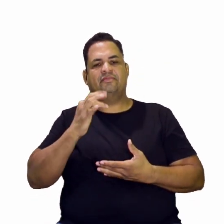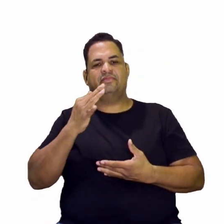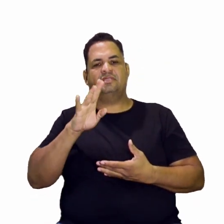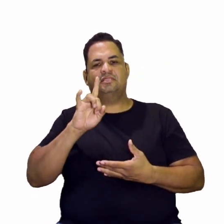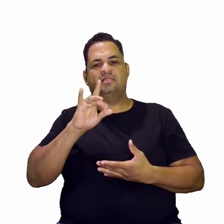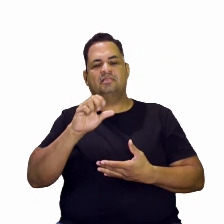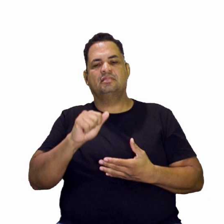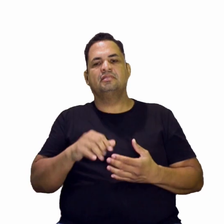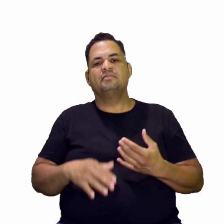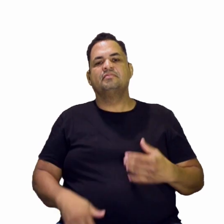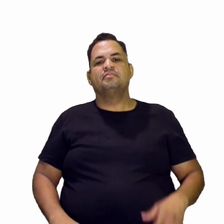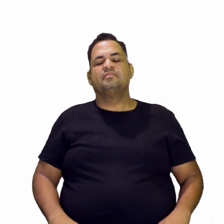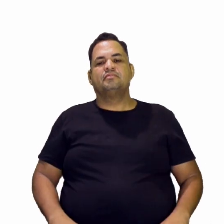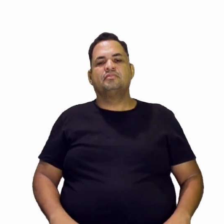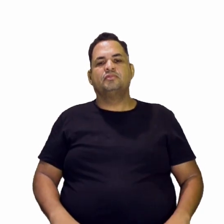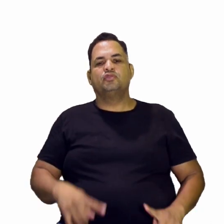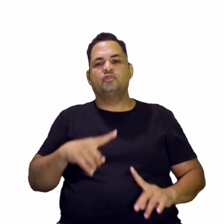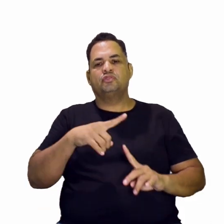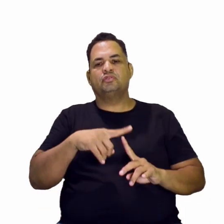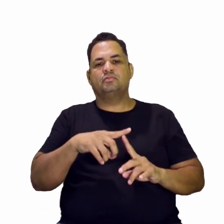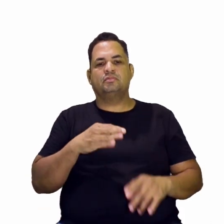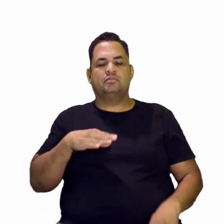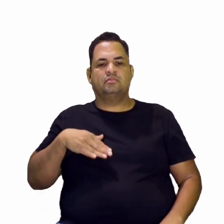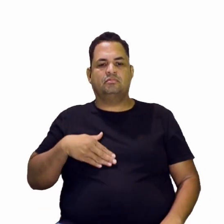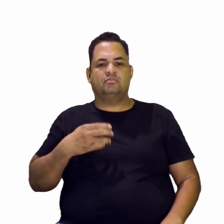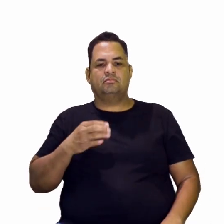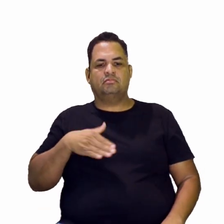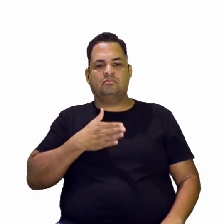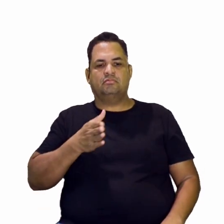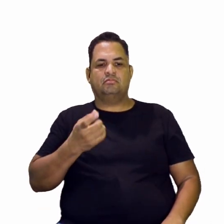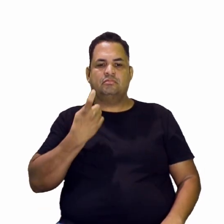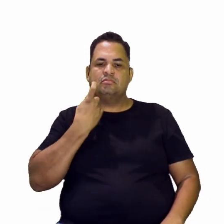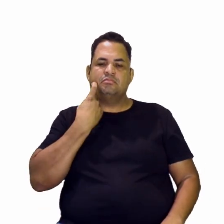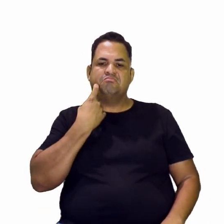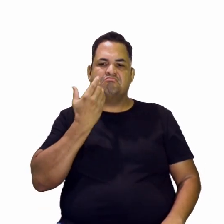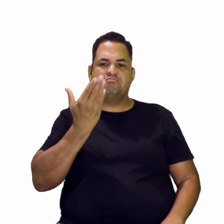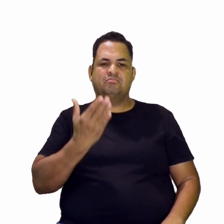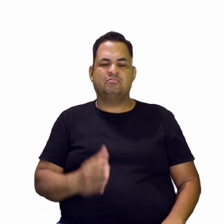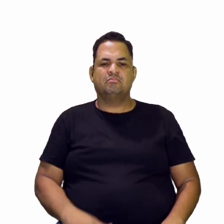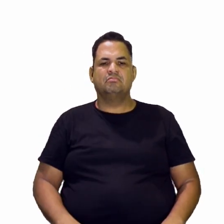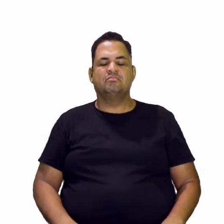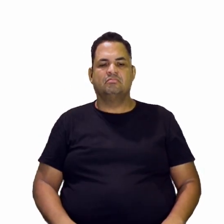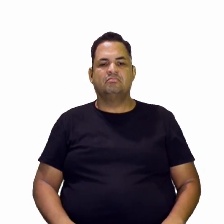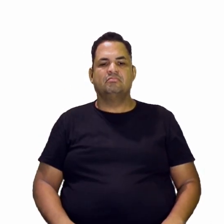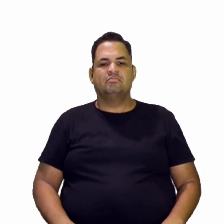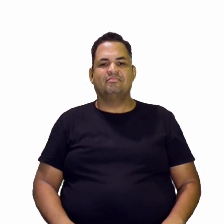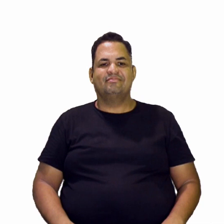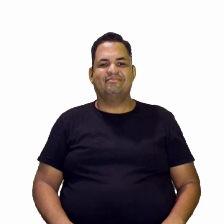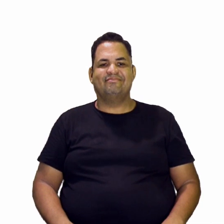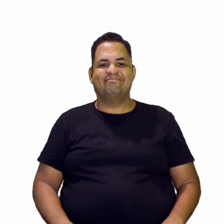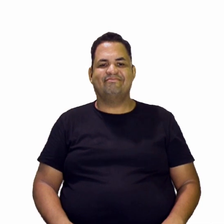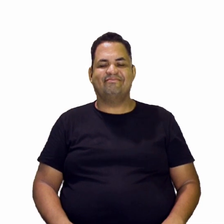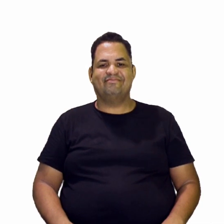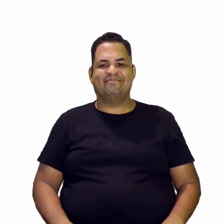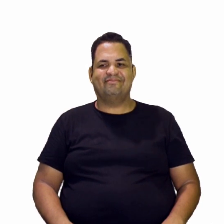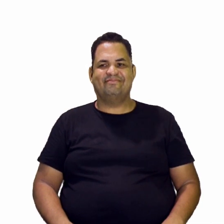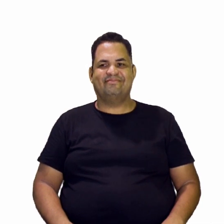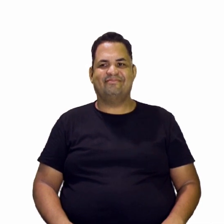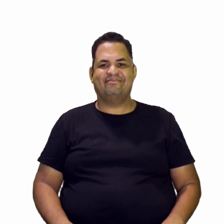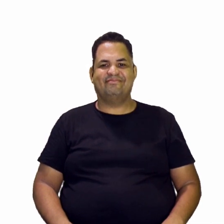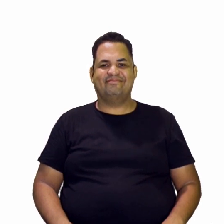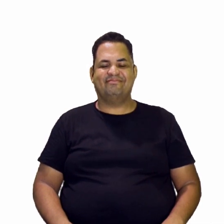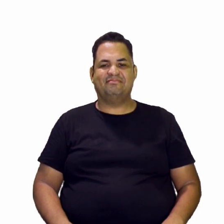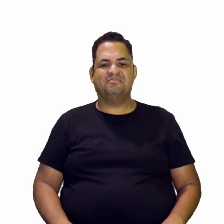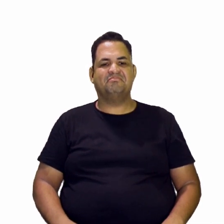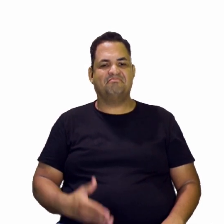e feiticeiras, espécies de peixes. Nem parece, né? Mas são peixes. Olha